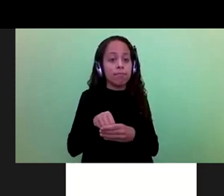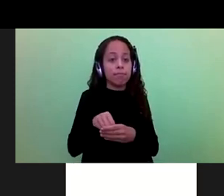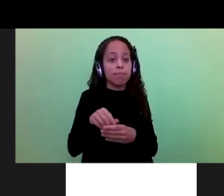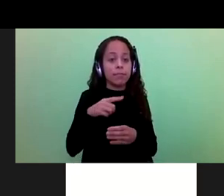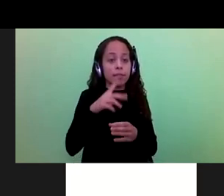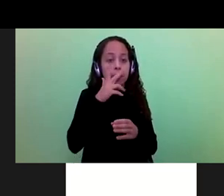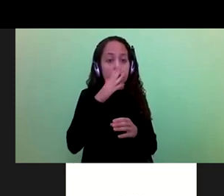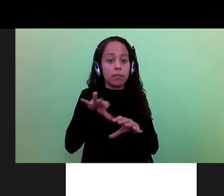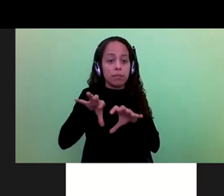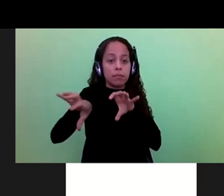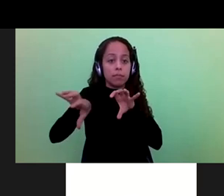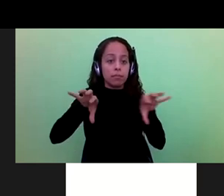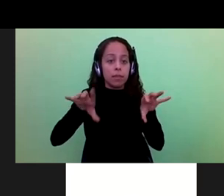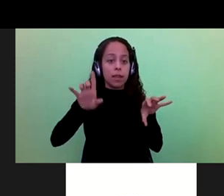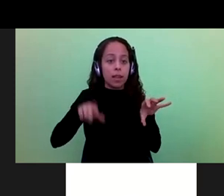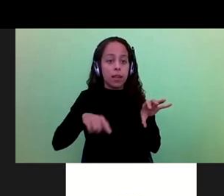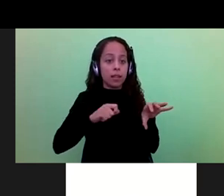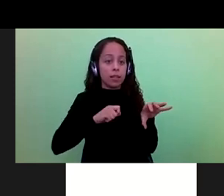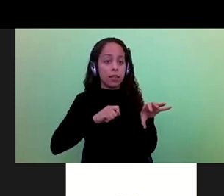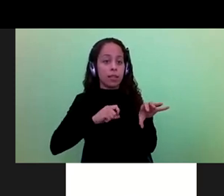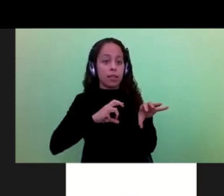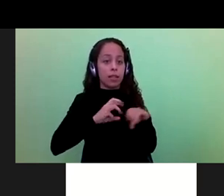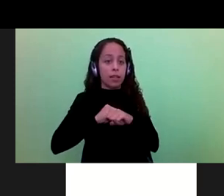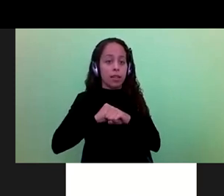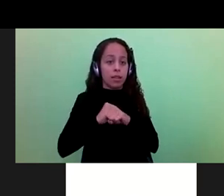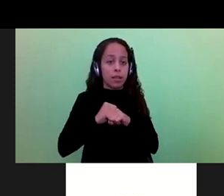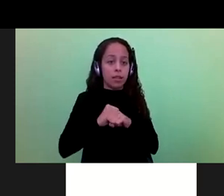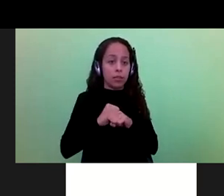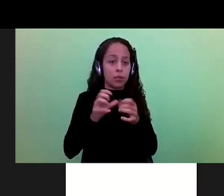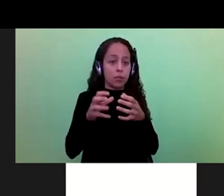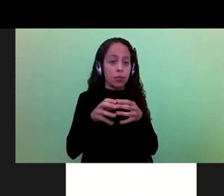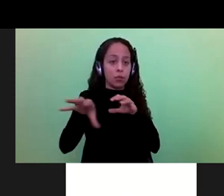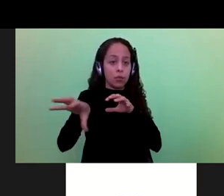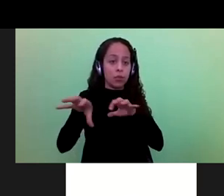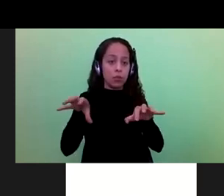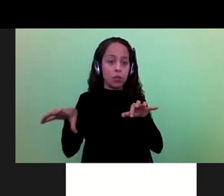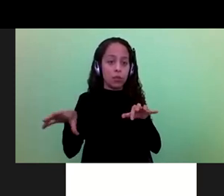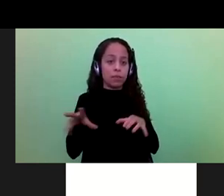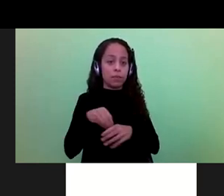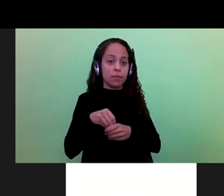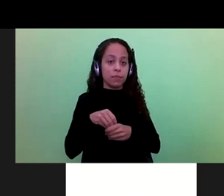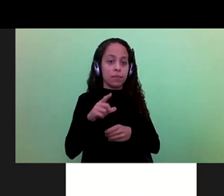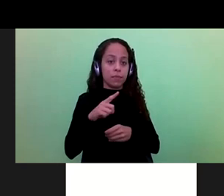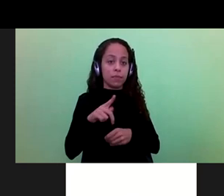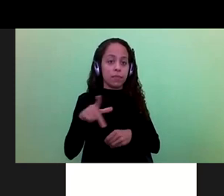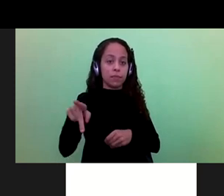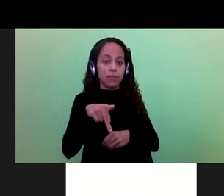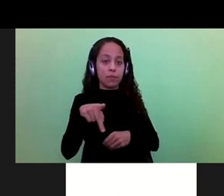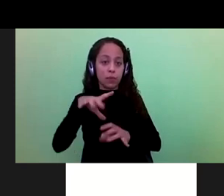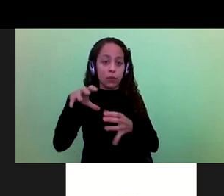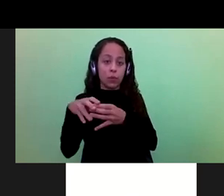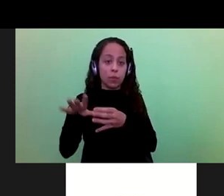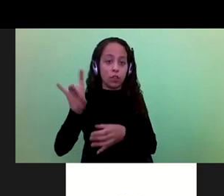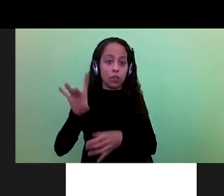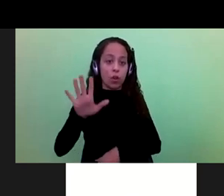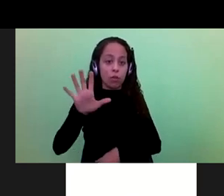escalonadas por série, por ano, por turma, e aí somente os professores daquela turma se